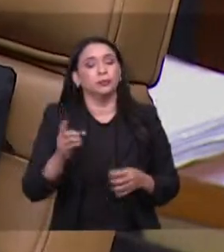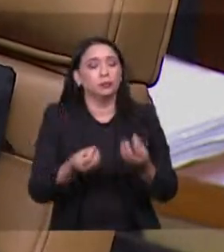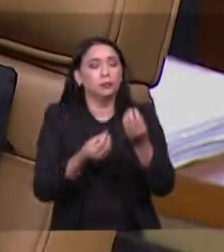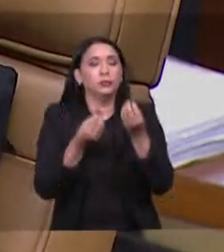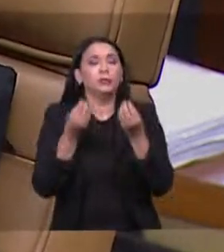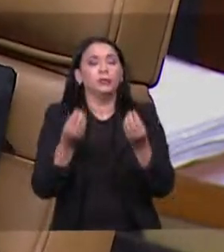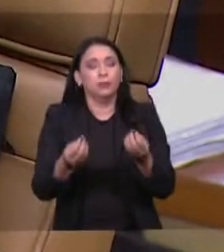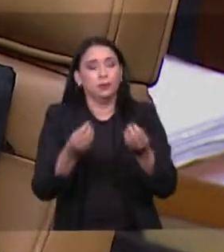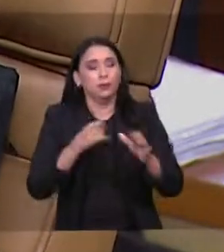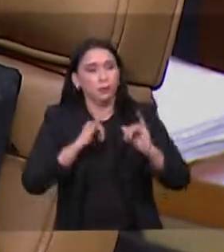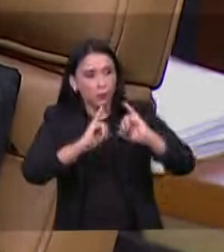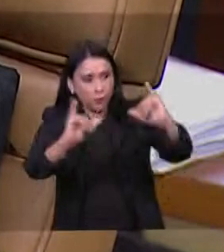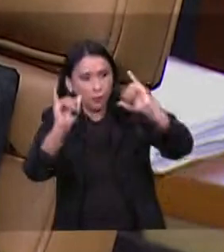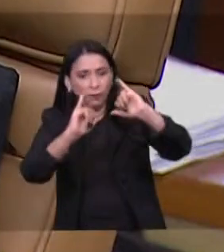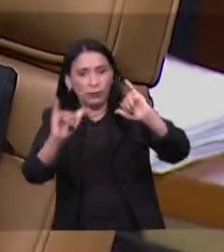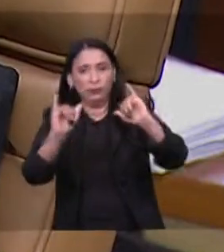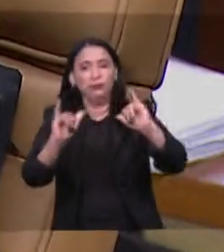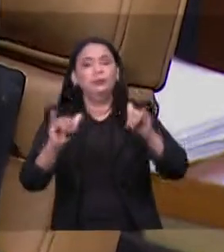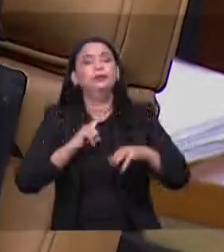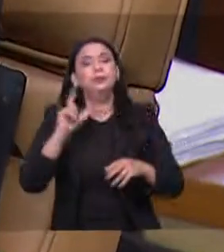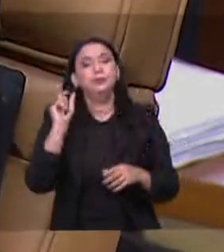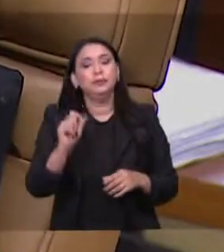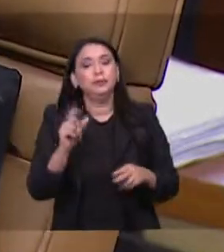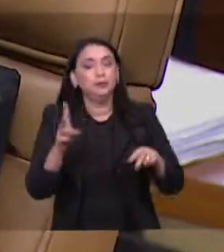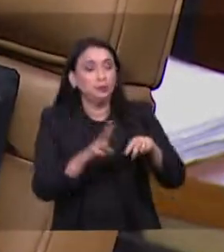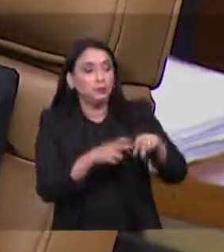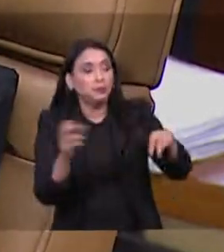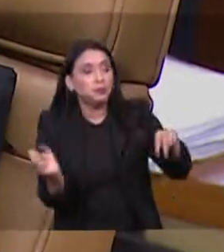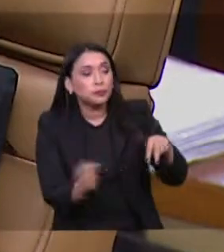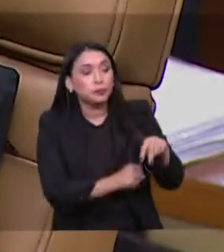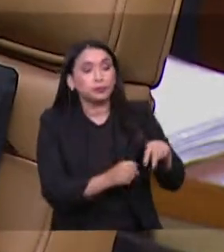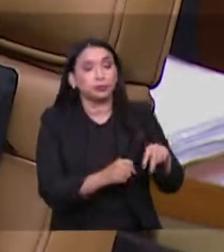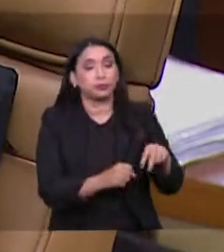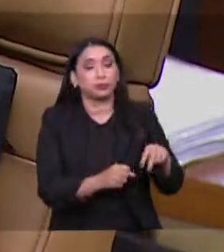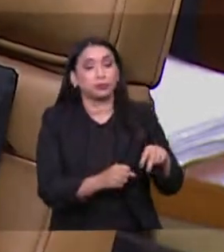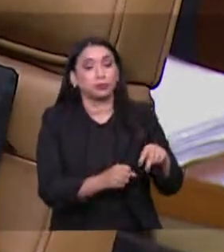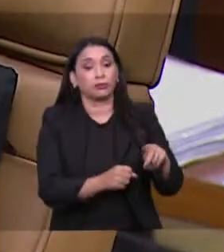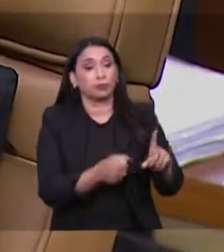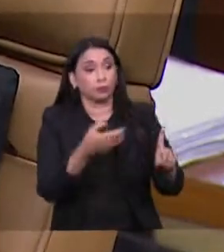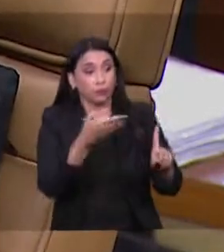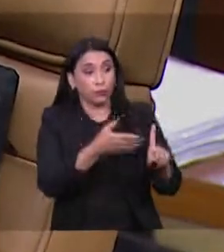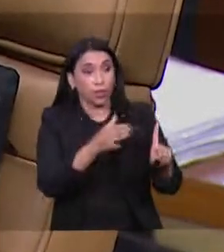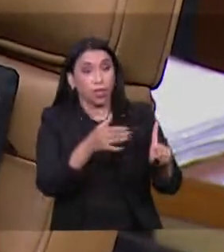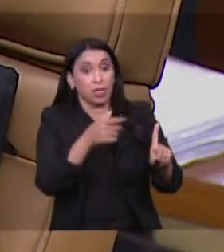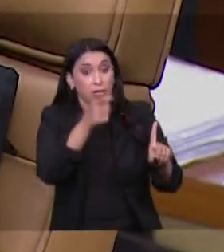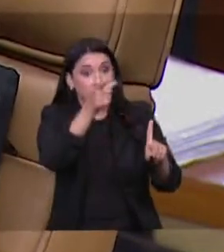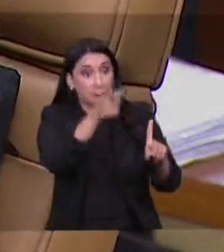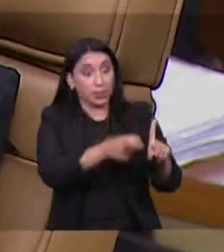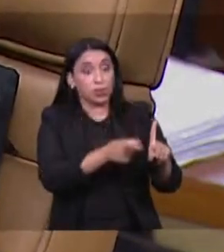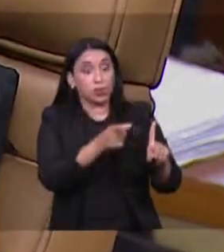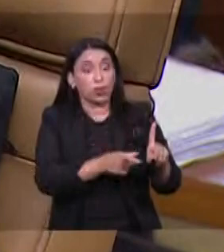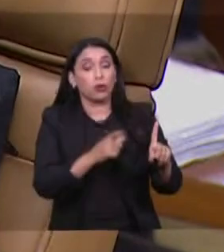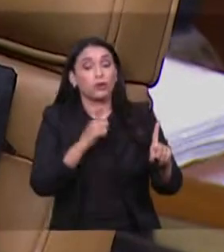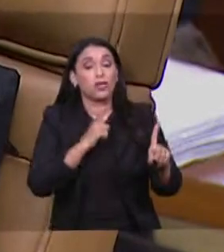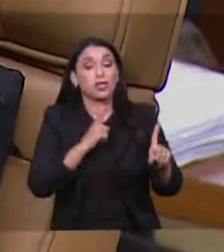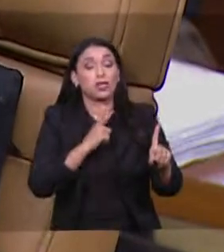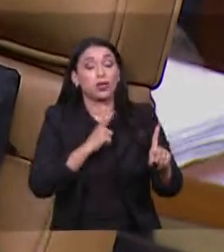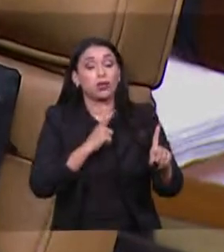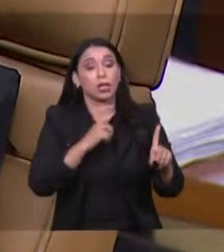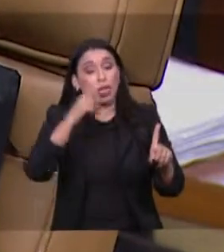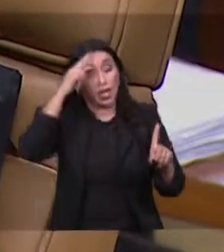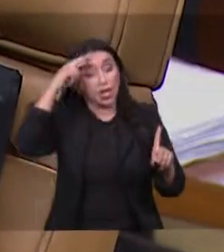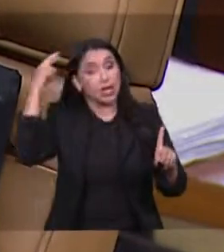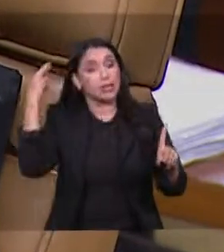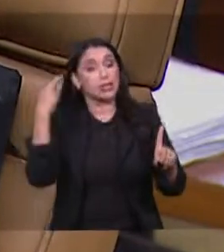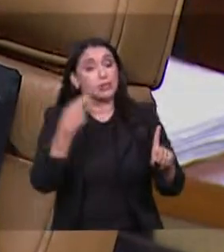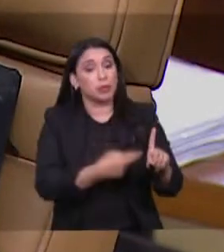pelo qual as informações sobre a realização da prisão e a identidade do preso serão de modo padronizado e respeitada